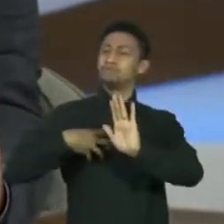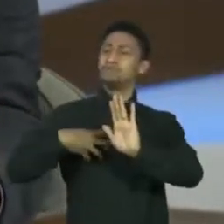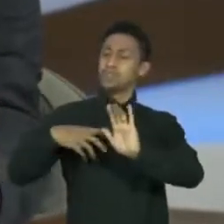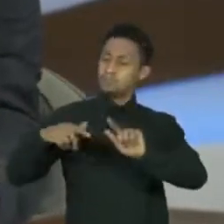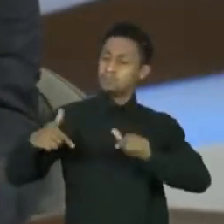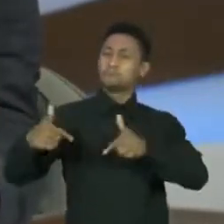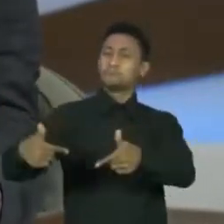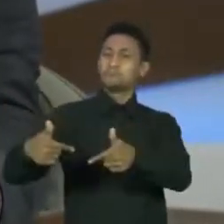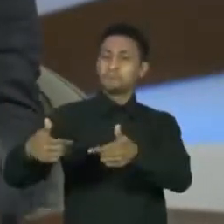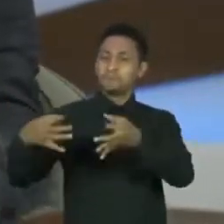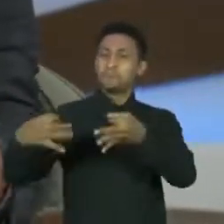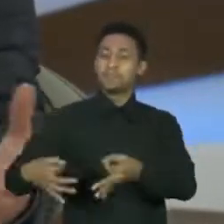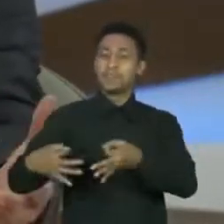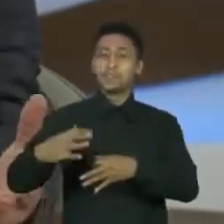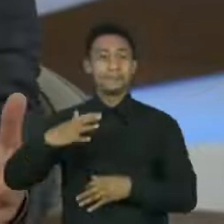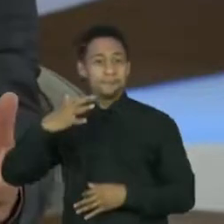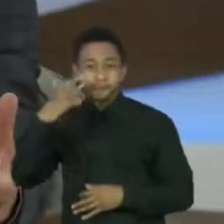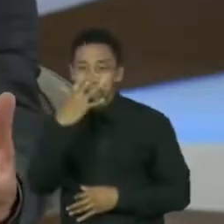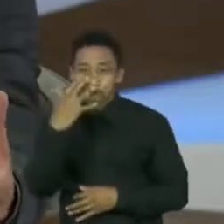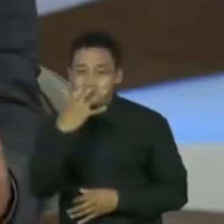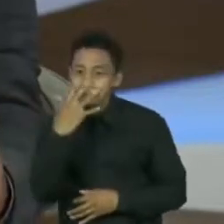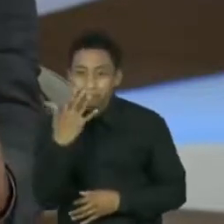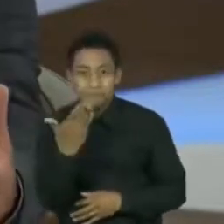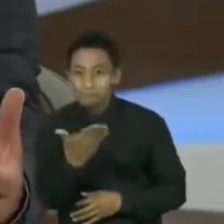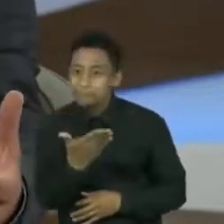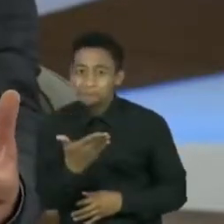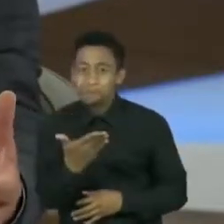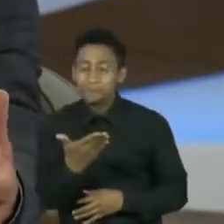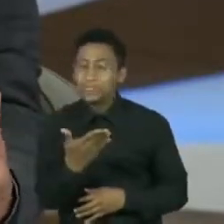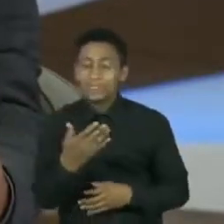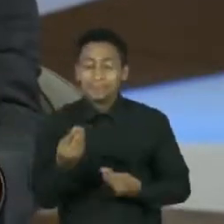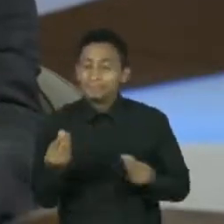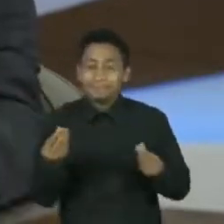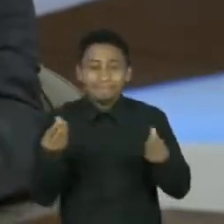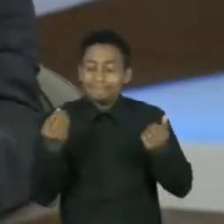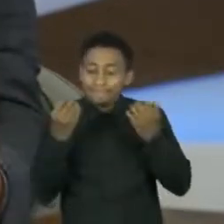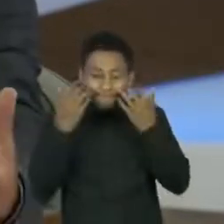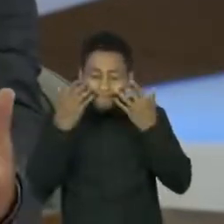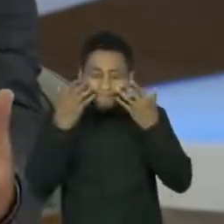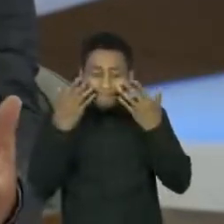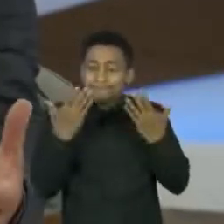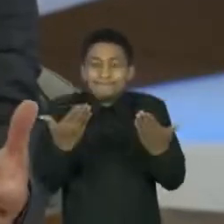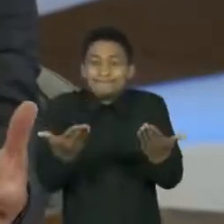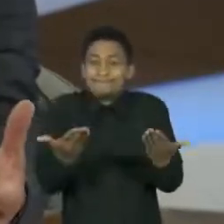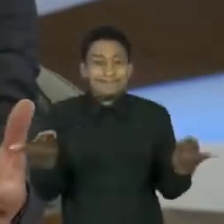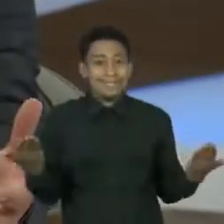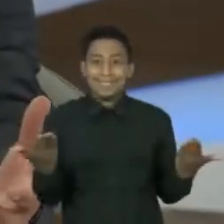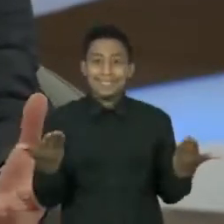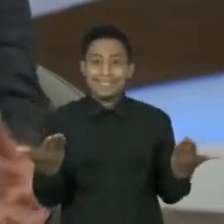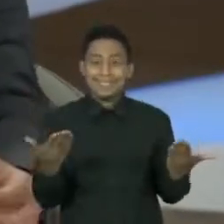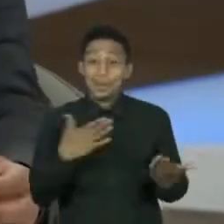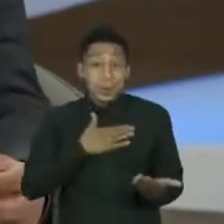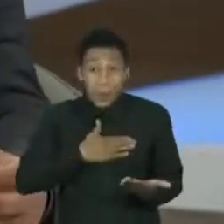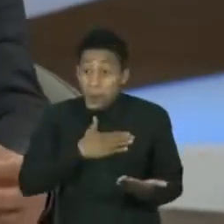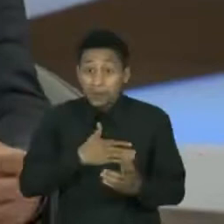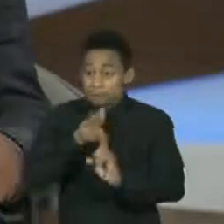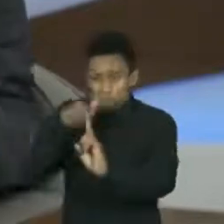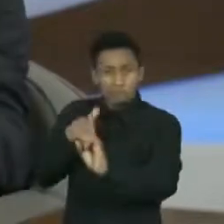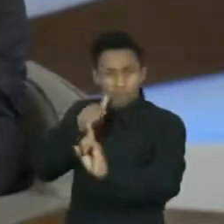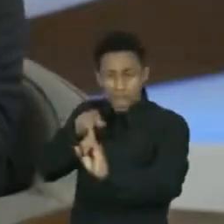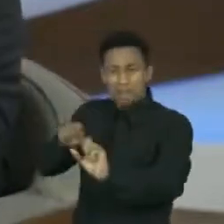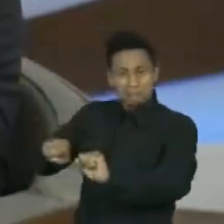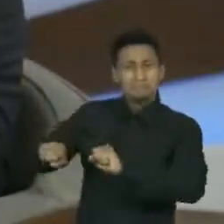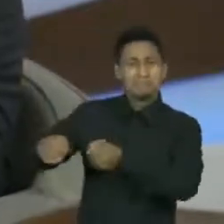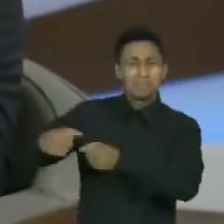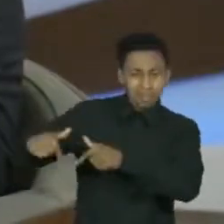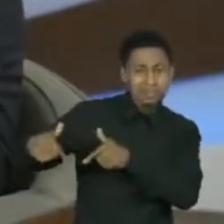também é fascinante né que também nos deixa deslumbrado nos deixa fascinados e